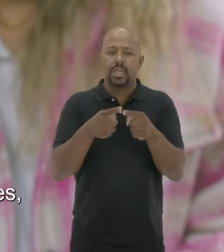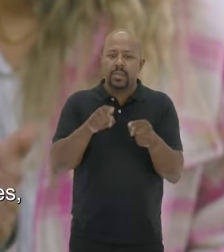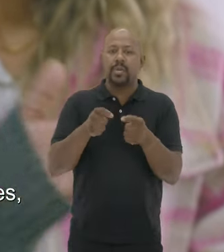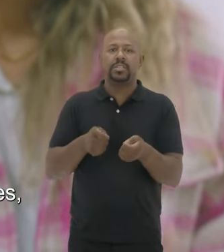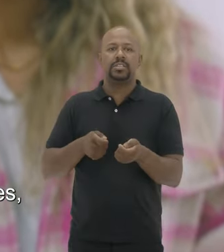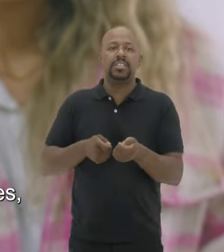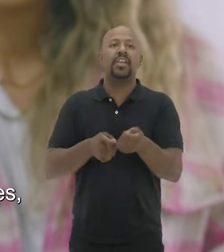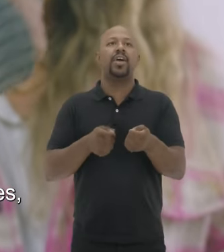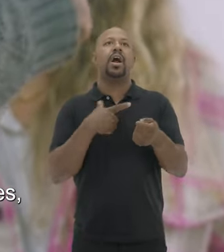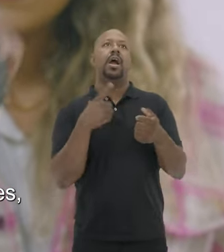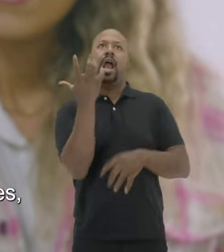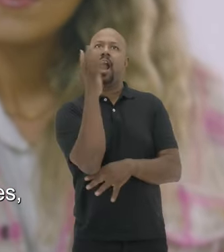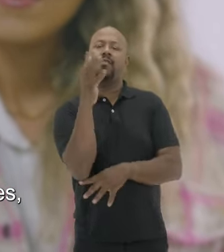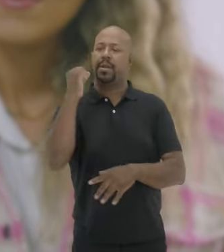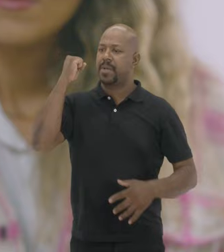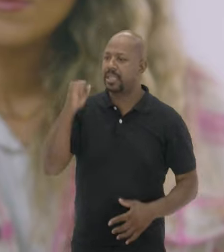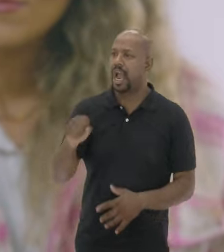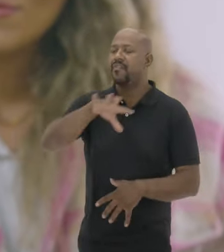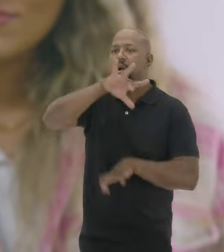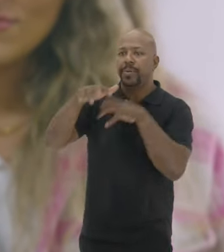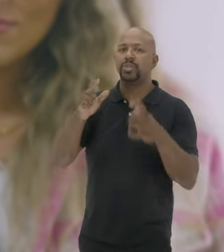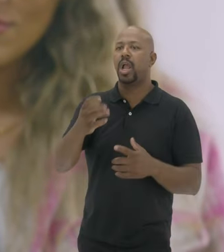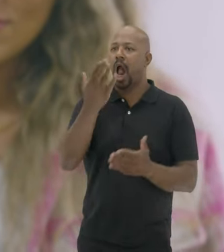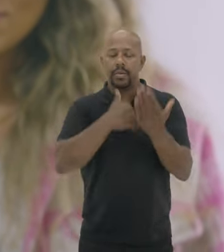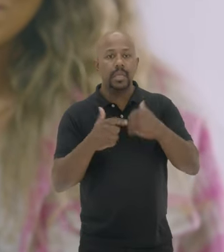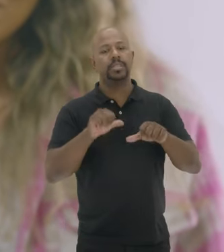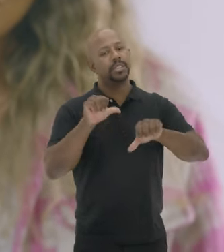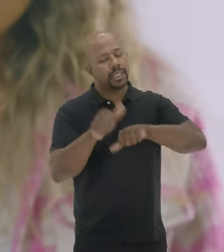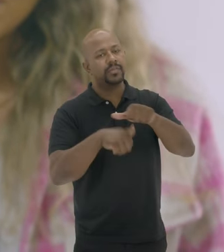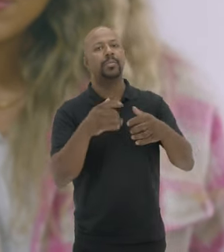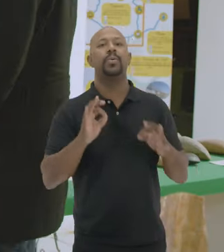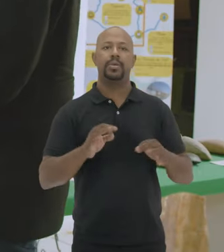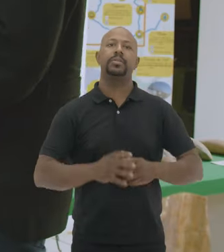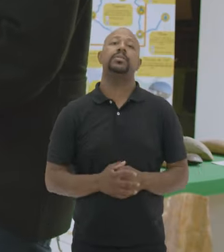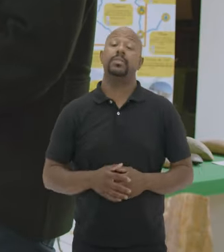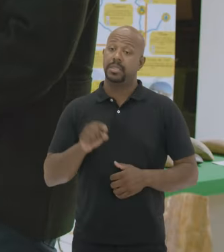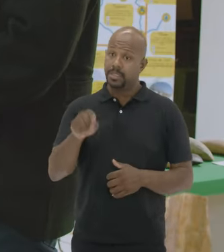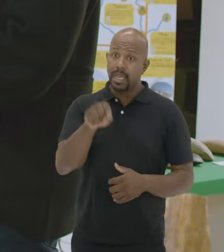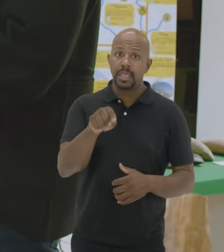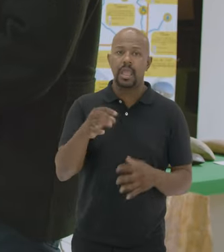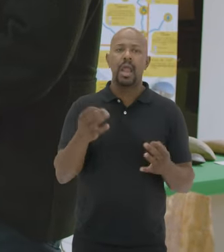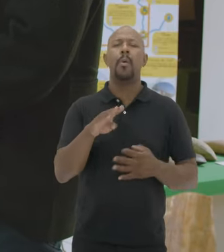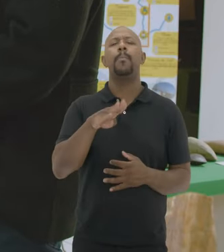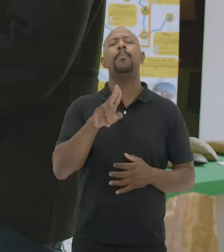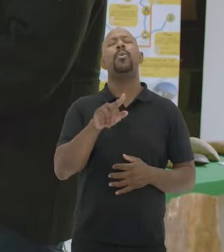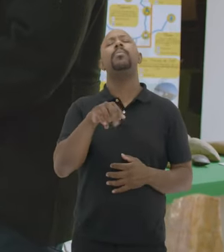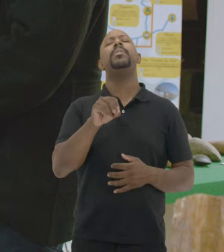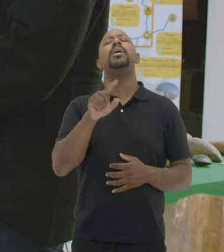com essa ponta tu derrubava ave matava aquele bicho que conseguia se alimentar e isso aqui é um